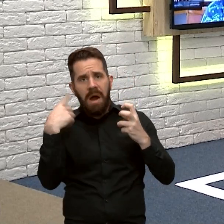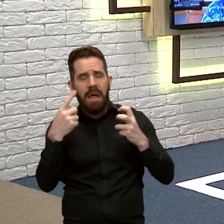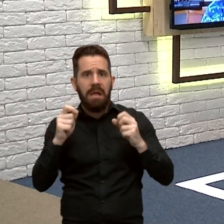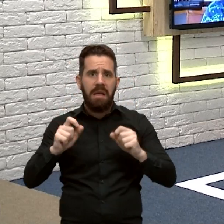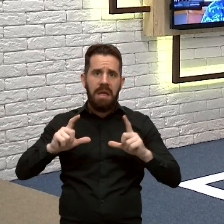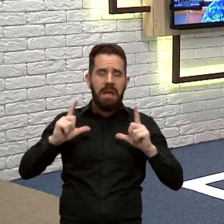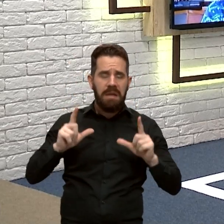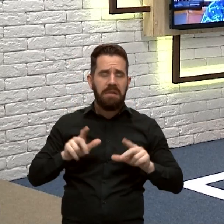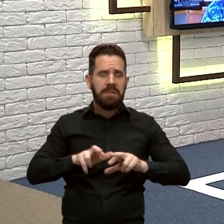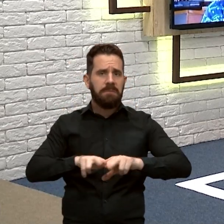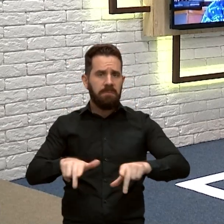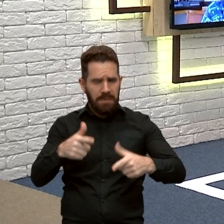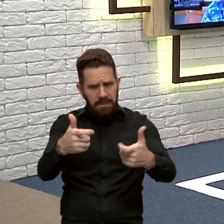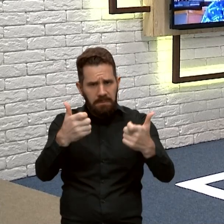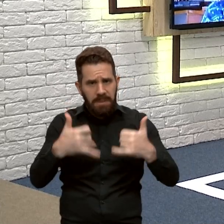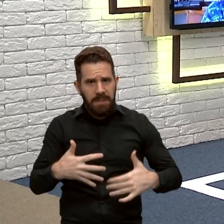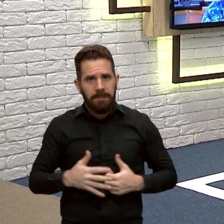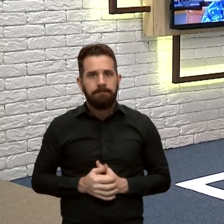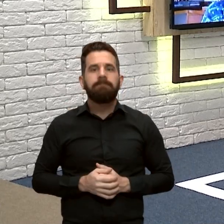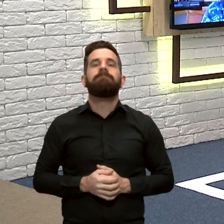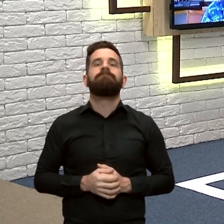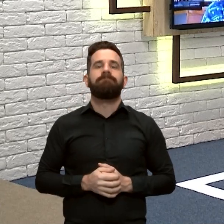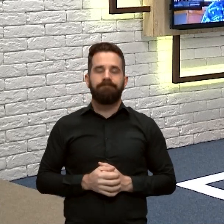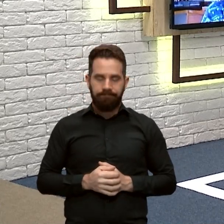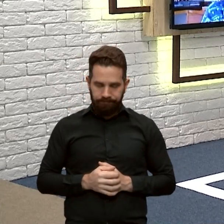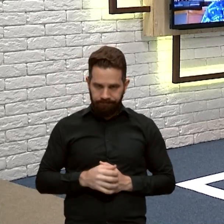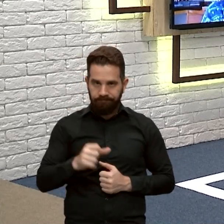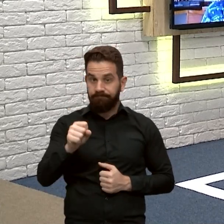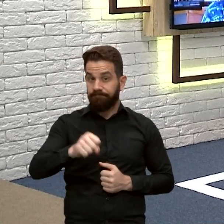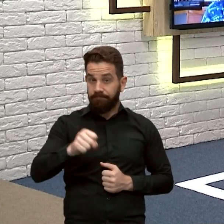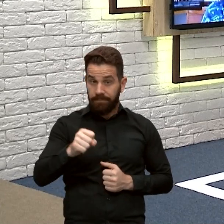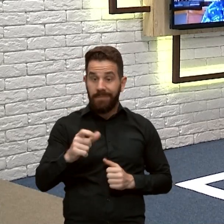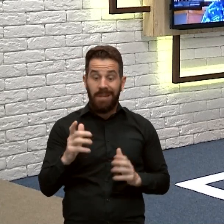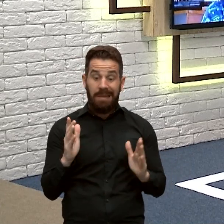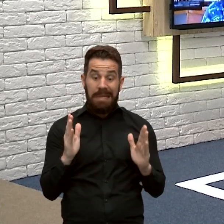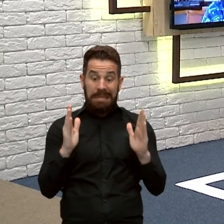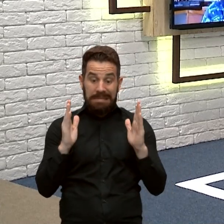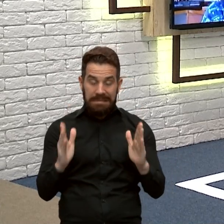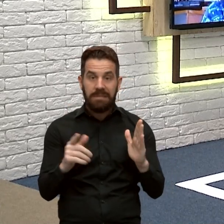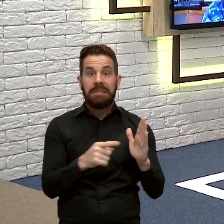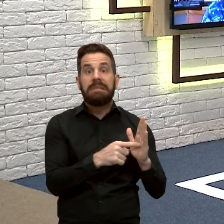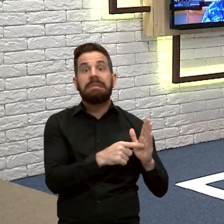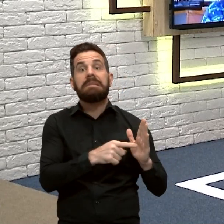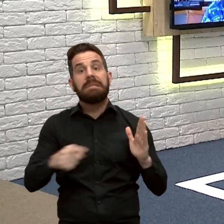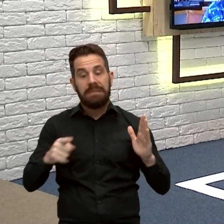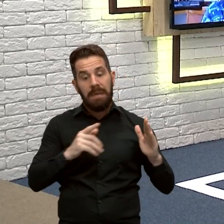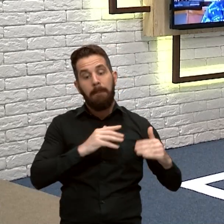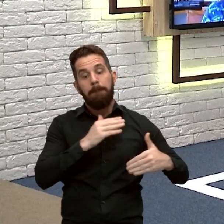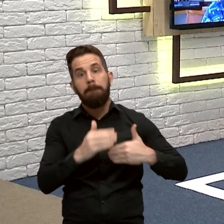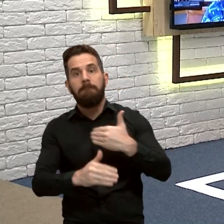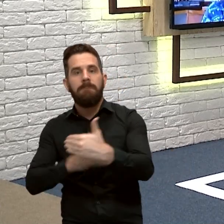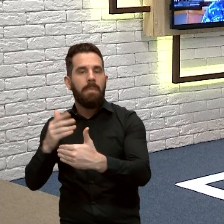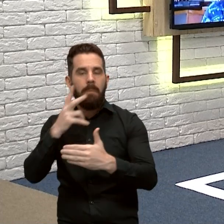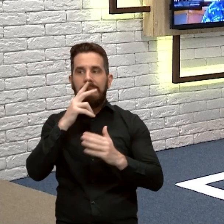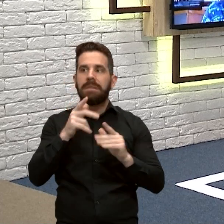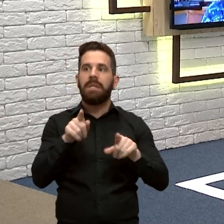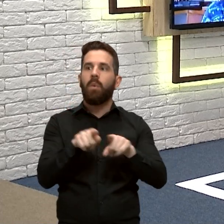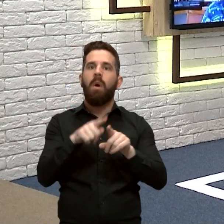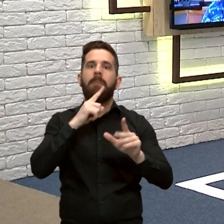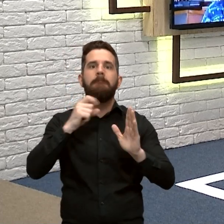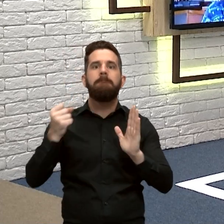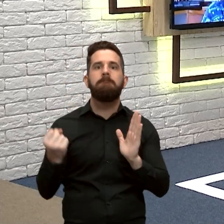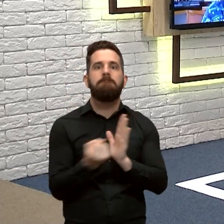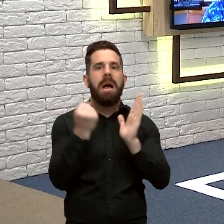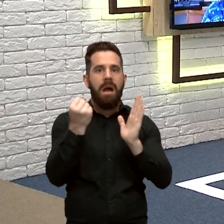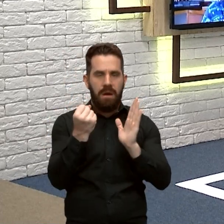A mulher tem esse período de transição muito marcado, Camila. Feliz ou infelizmente, né? É um momento